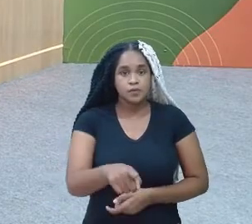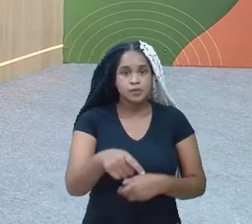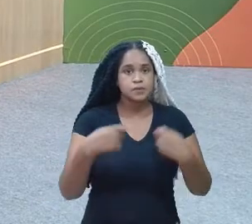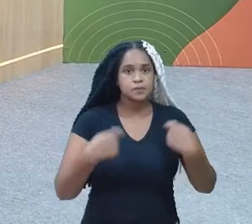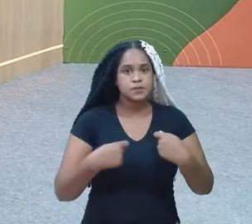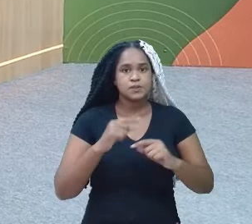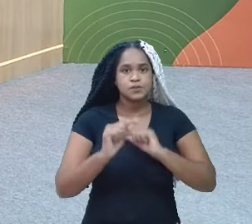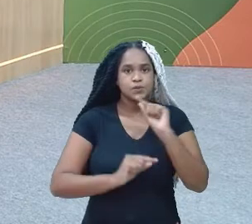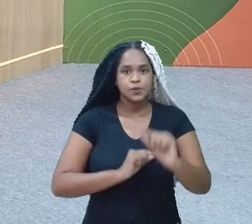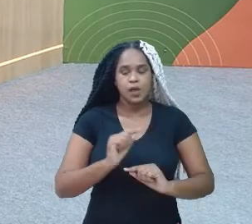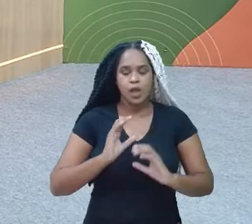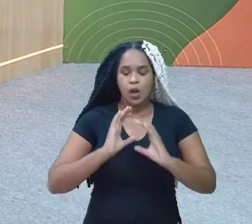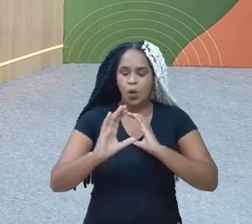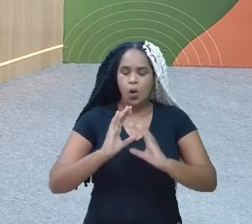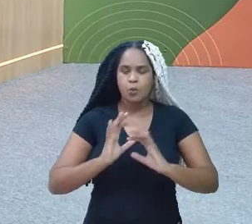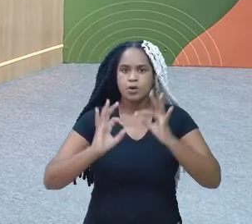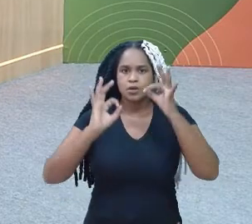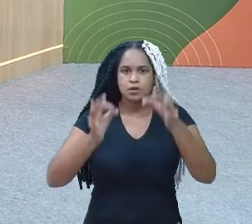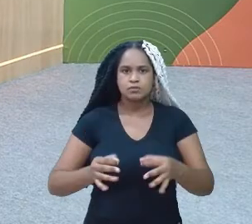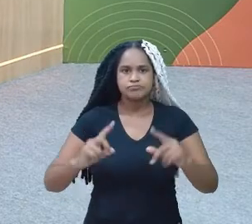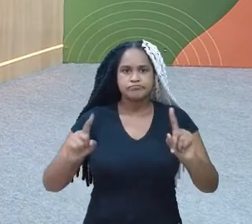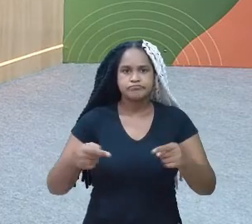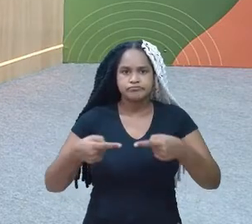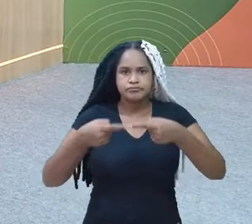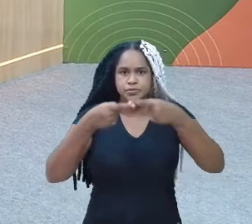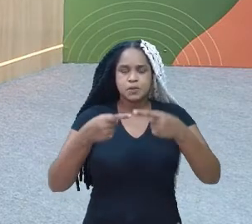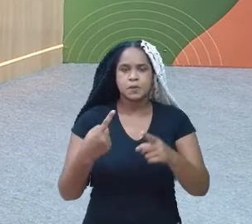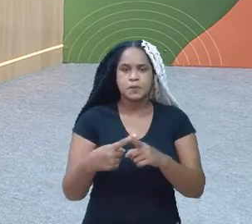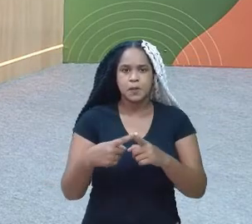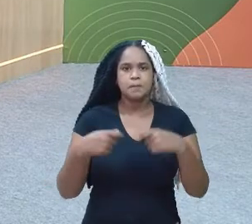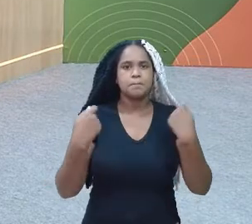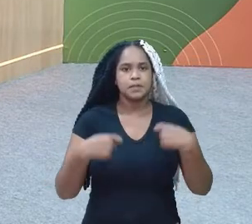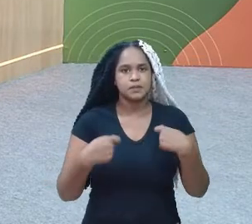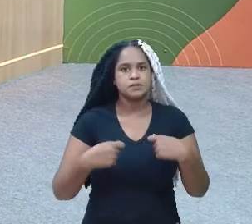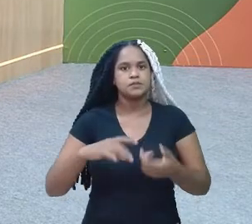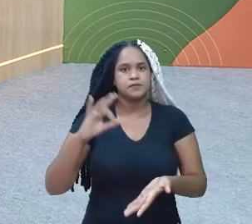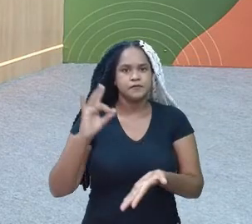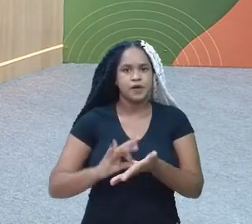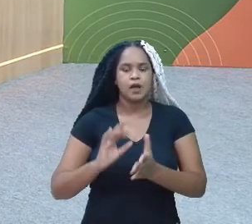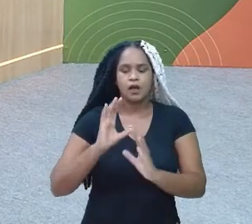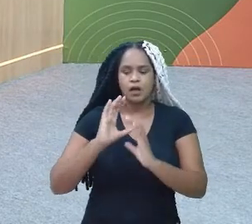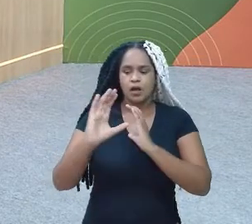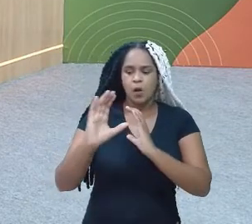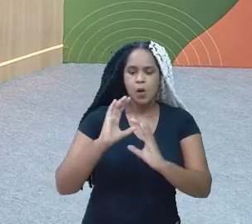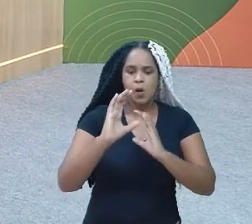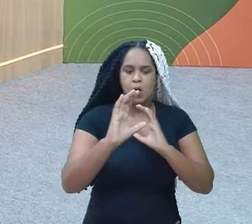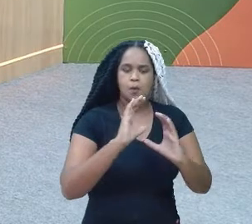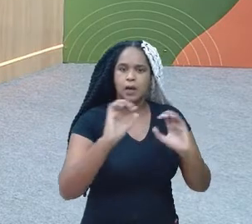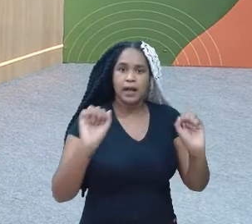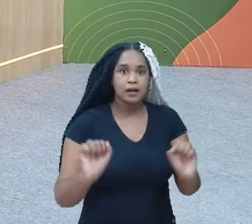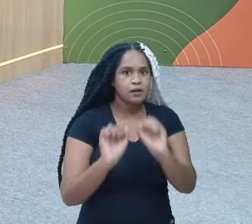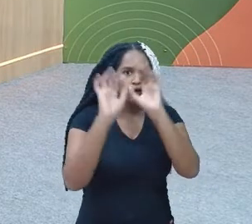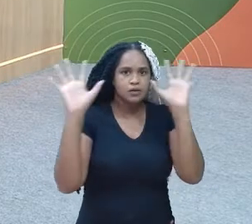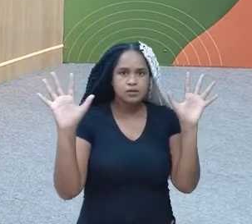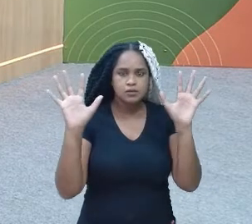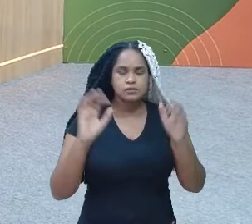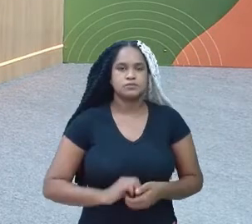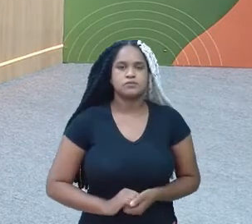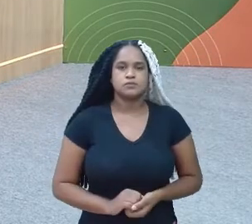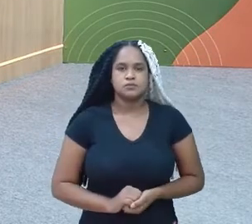essa comunicação, porque precisa, de fato, acontecer de mão dupla. Então, isso precisa ficar claro.